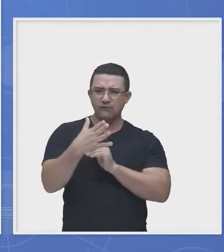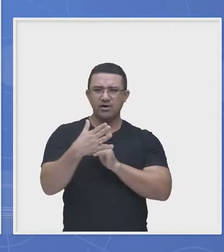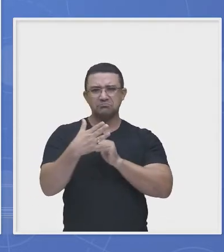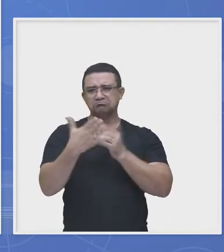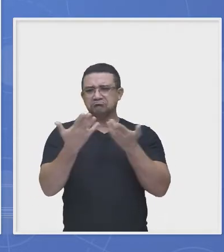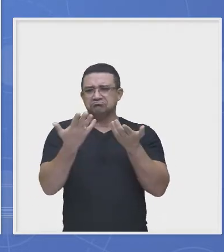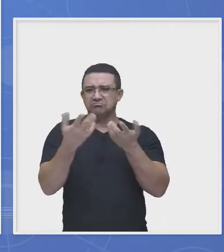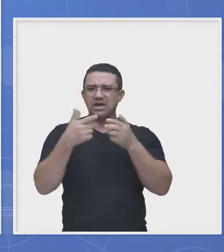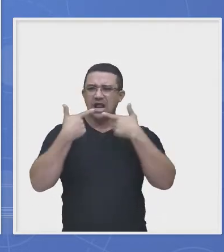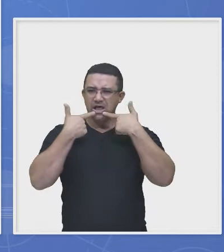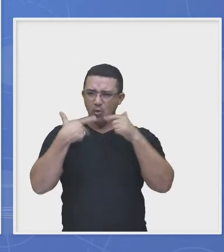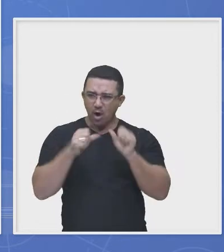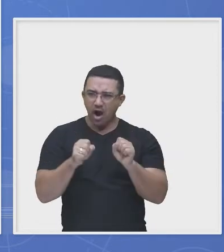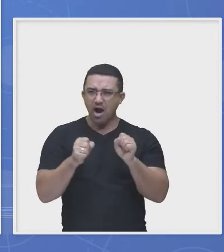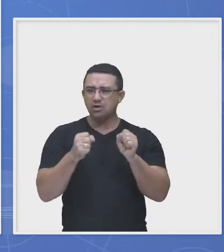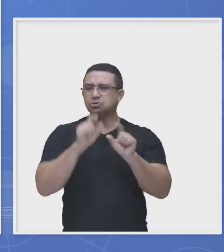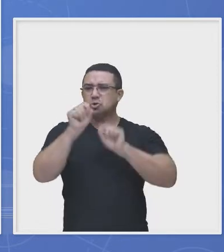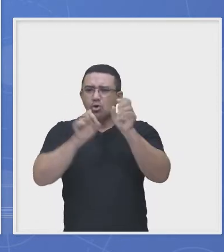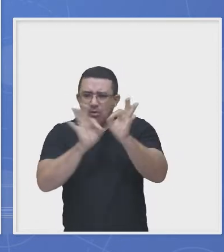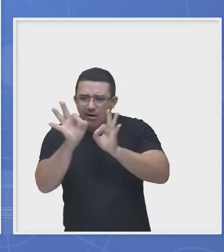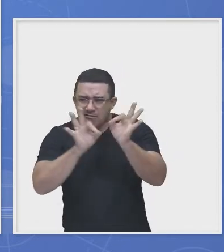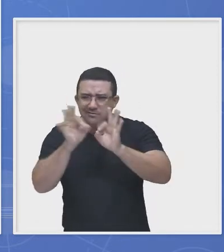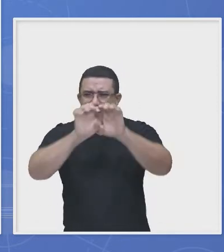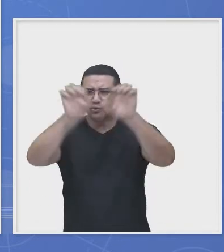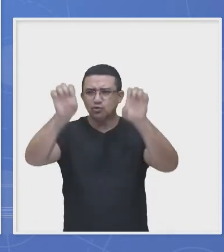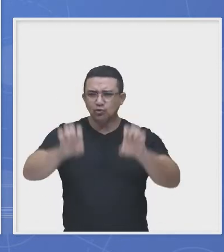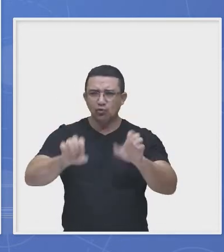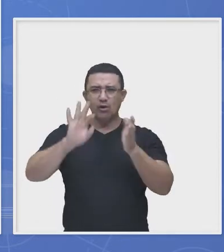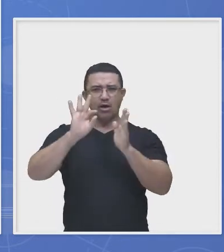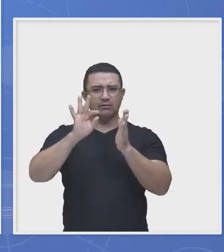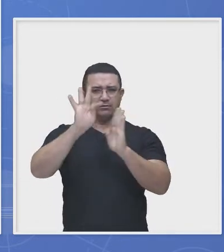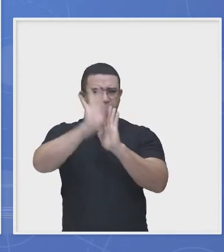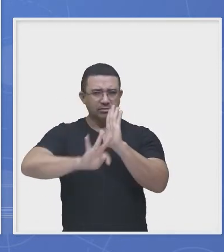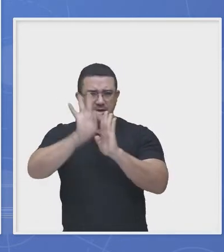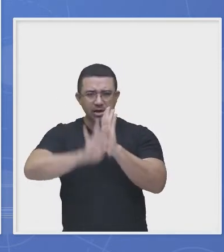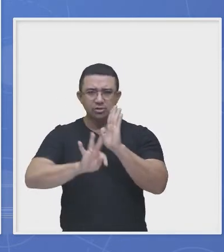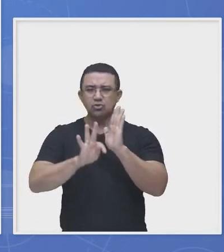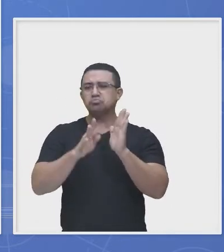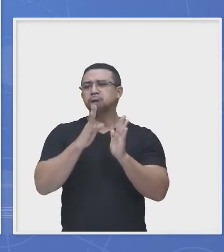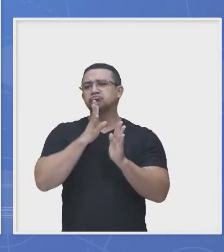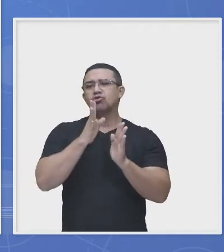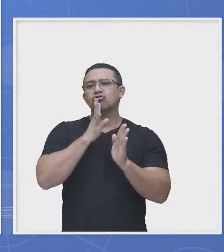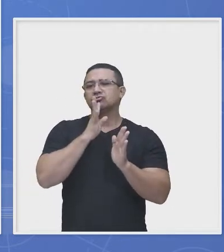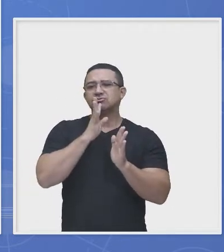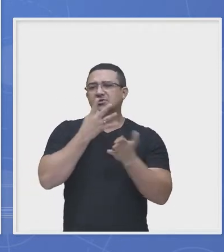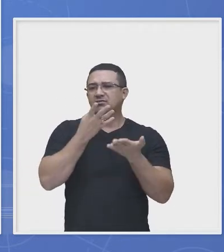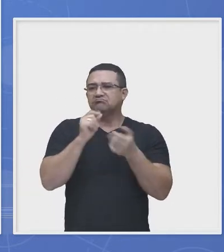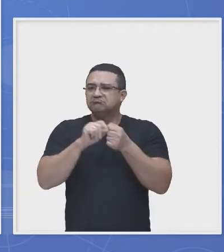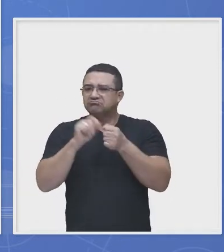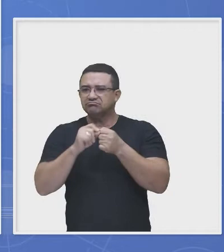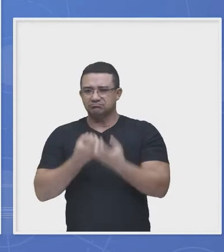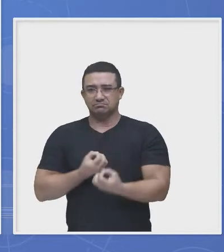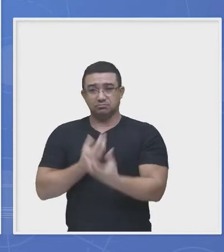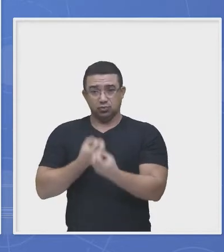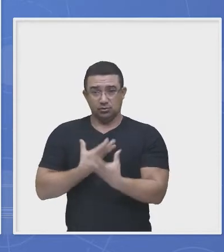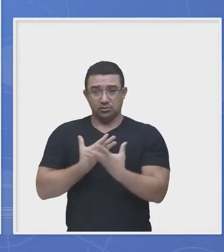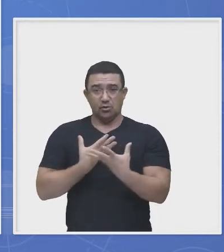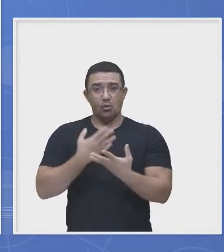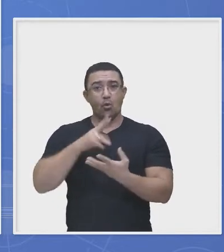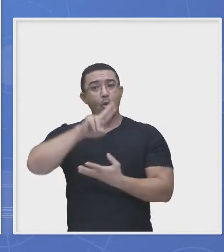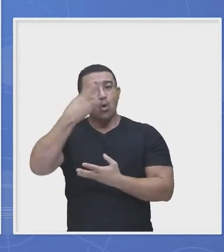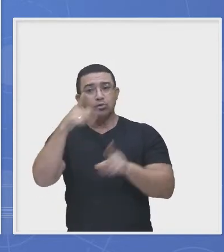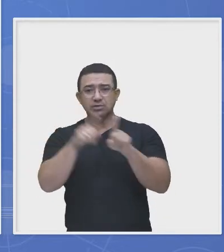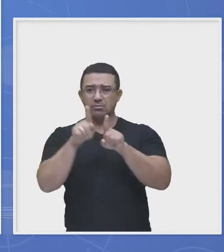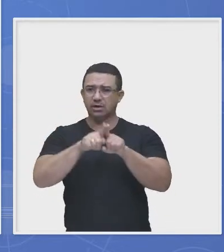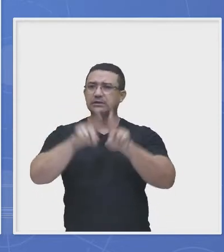de construir o texto, fazer o seu poema, ou na temática, né? Mas em